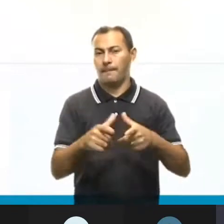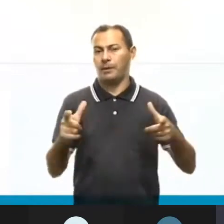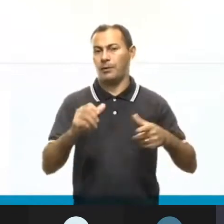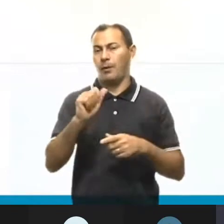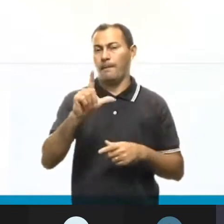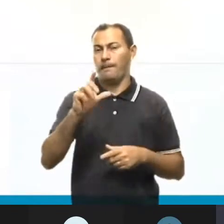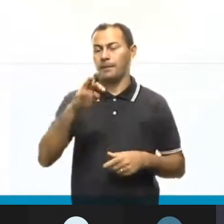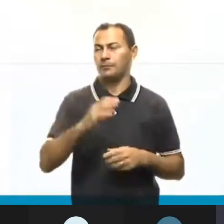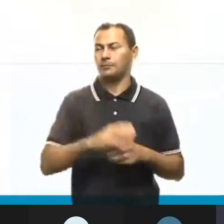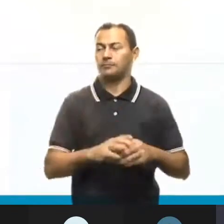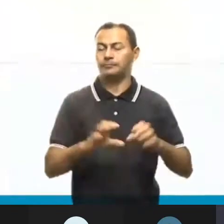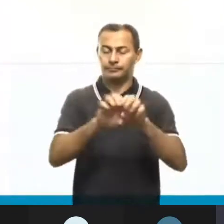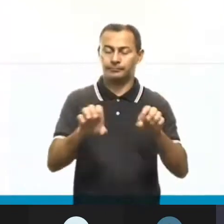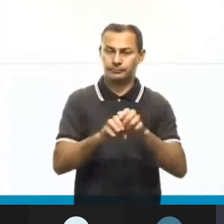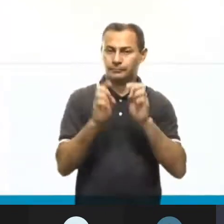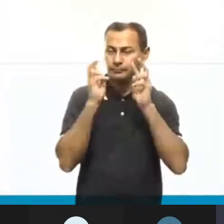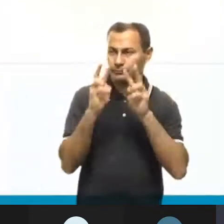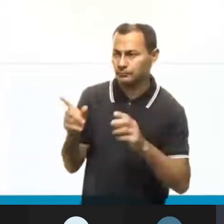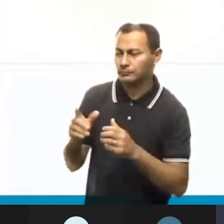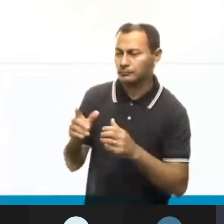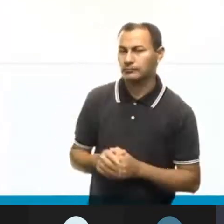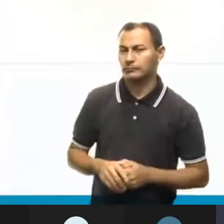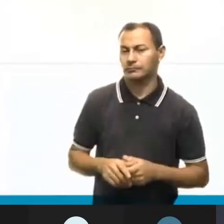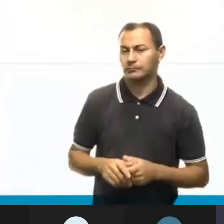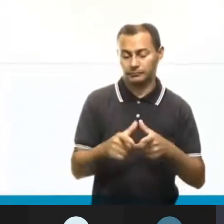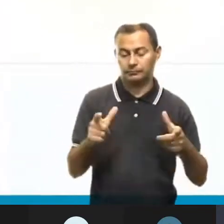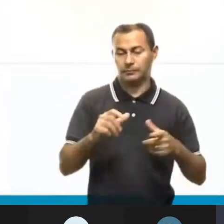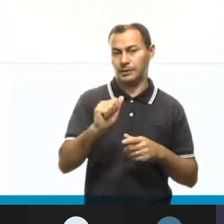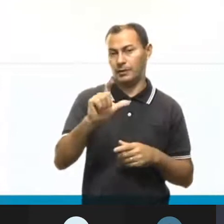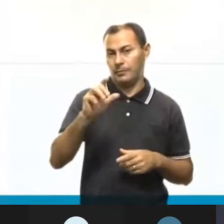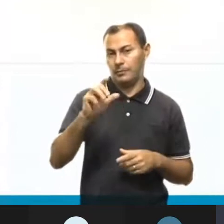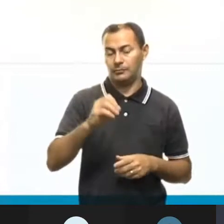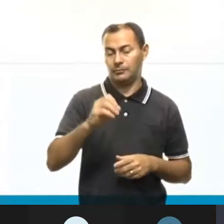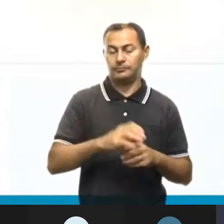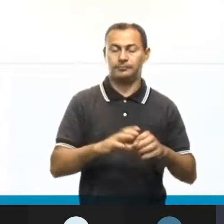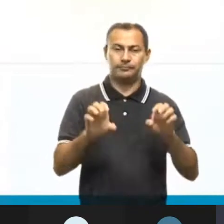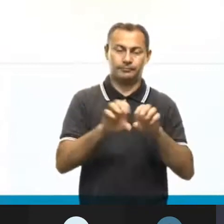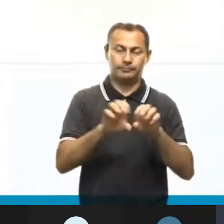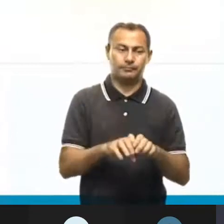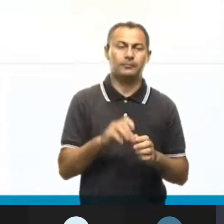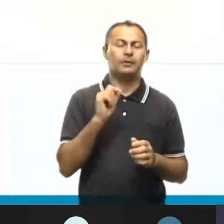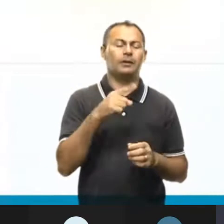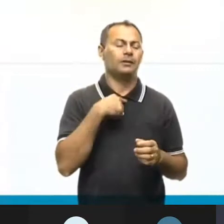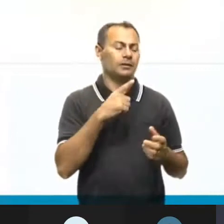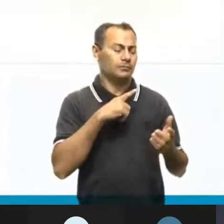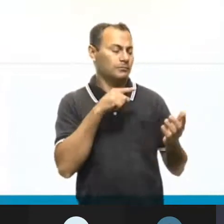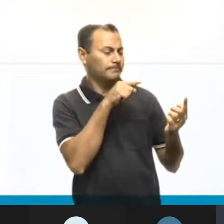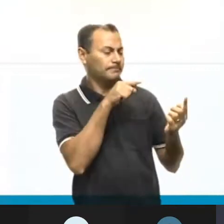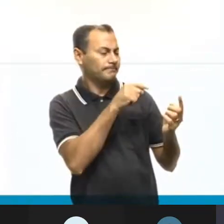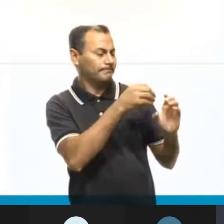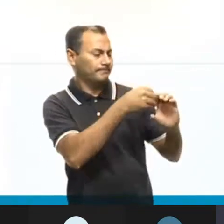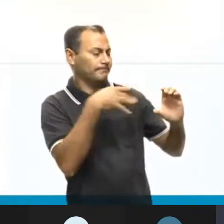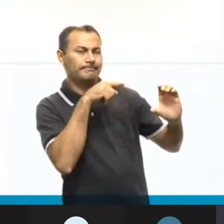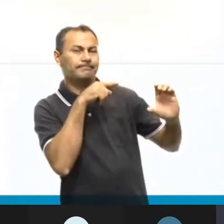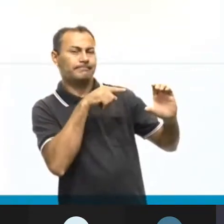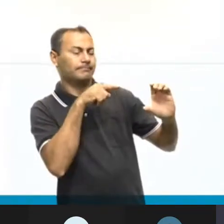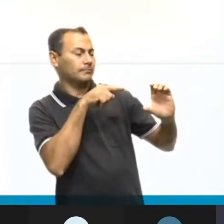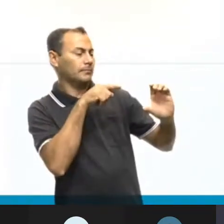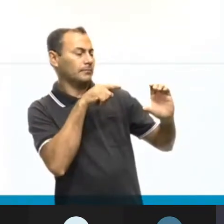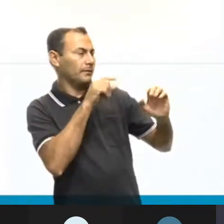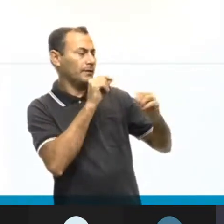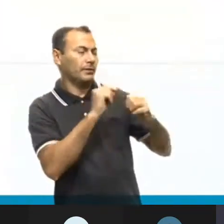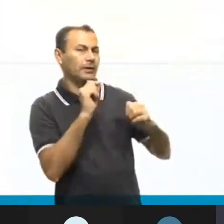maior aumento nessa estrutura para a gente observar. Então aqui em maior aumento nessa estrutura, o que eu tenho de característica que